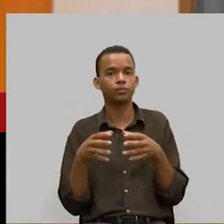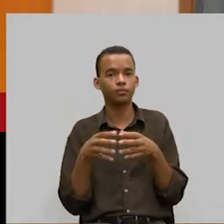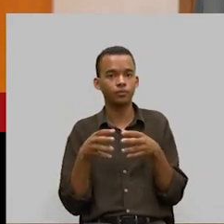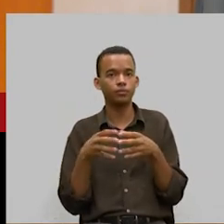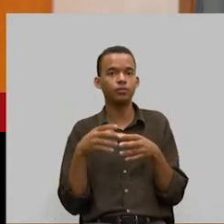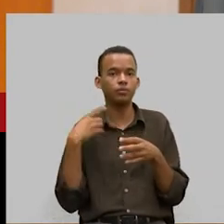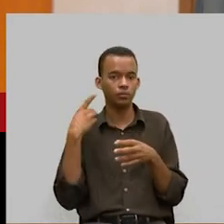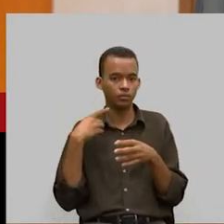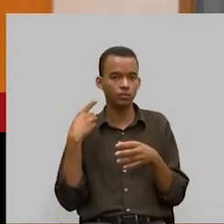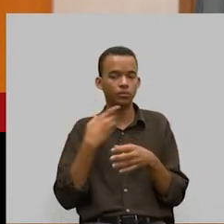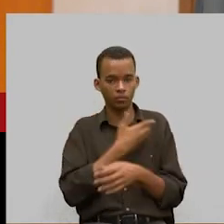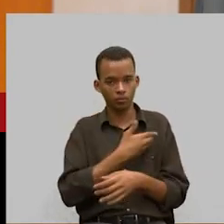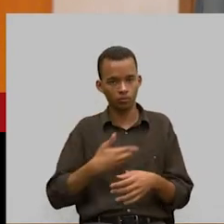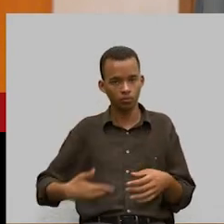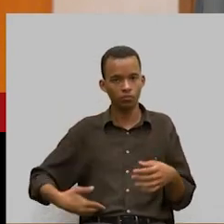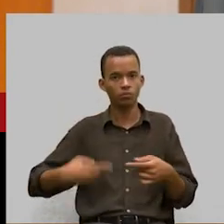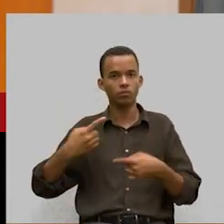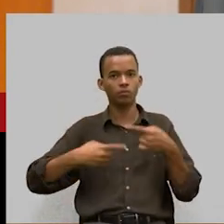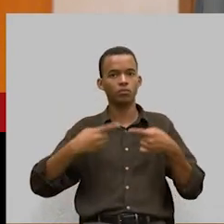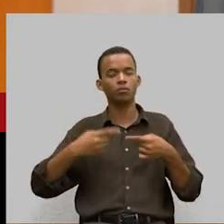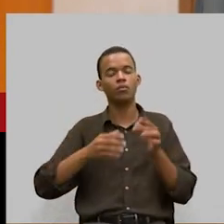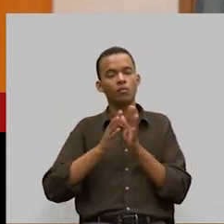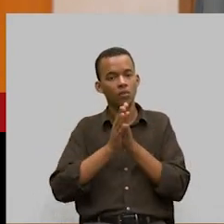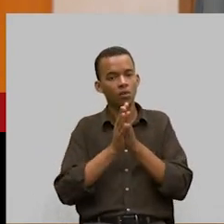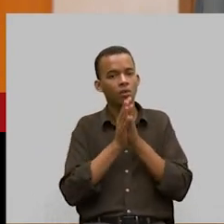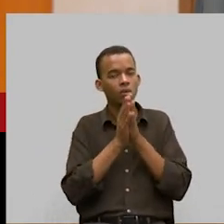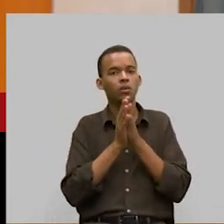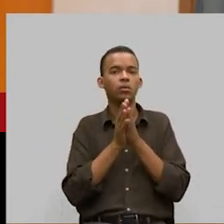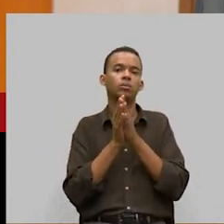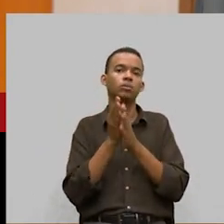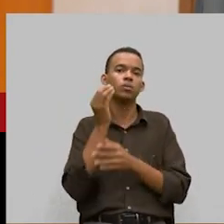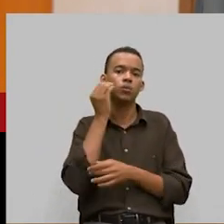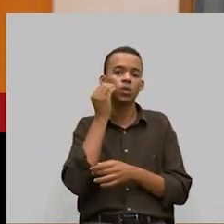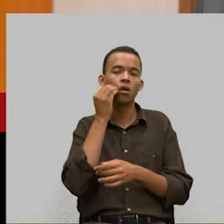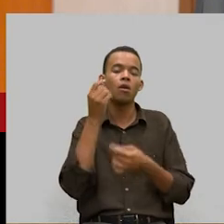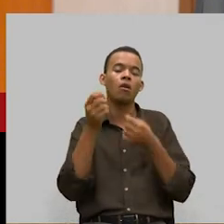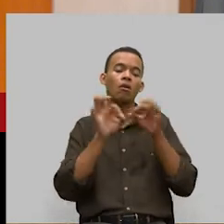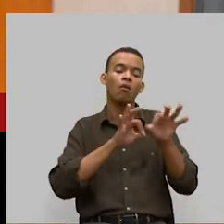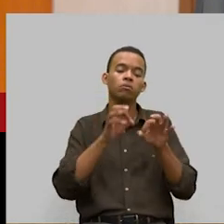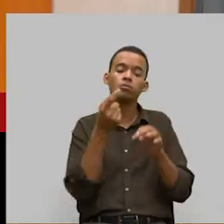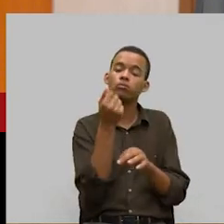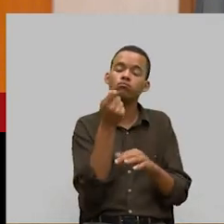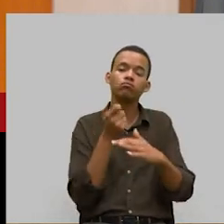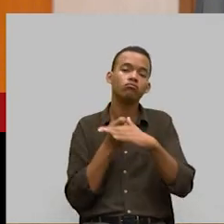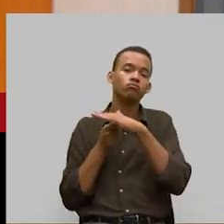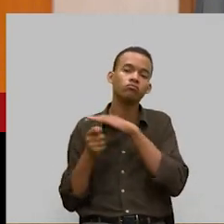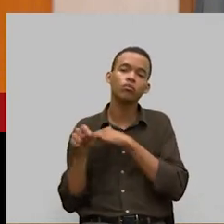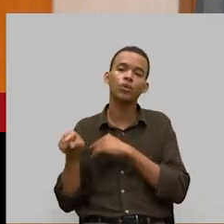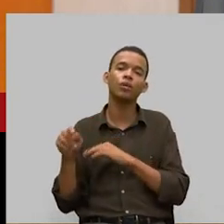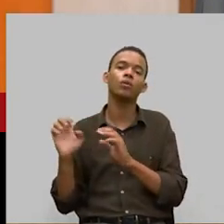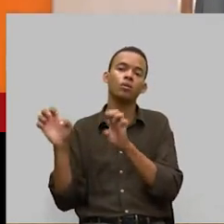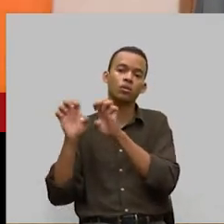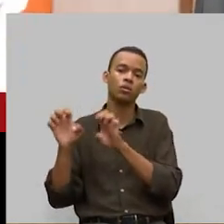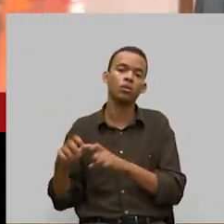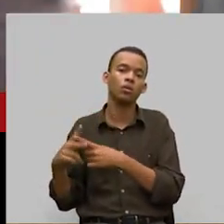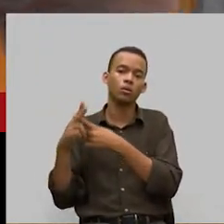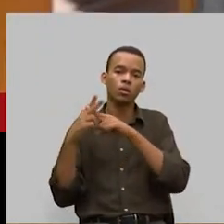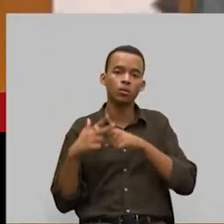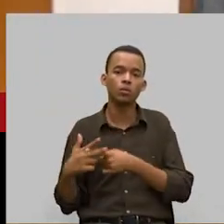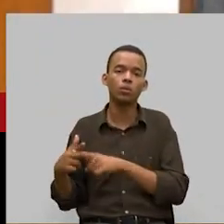poder público né para poder est fazendo recursos para melhorar a infraestrutura das